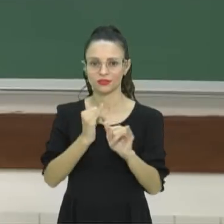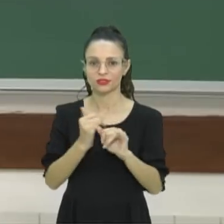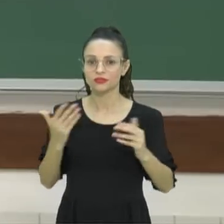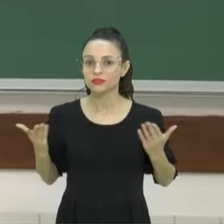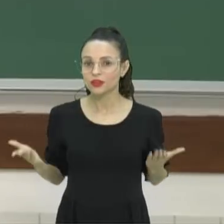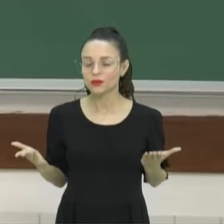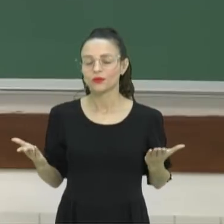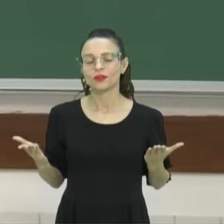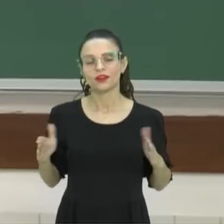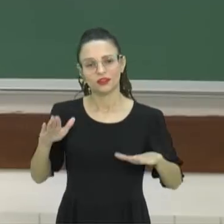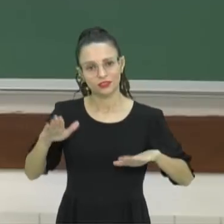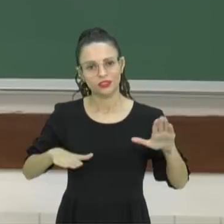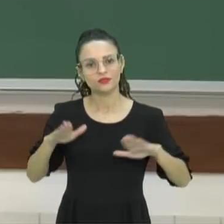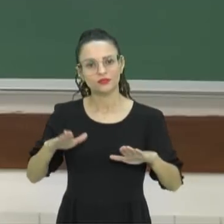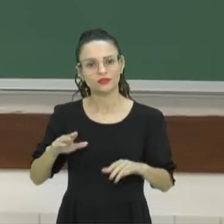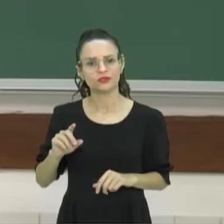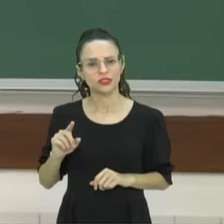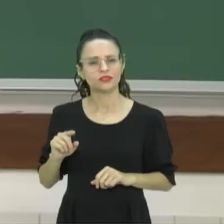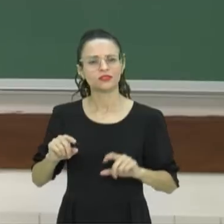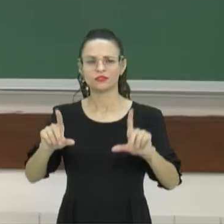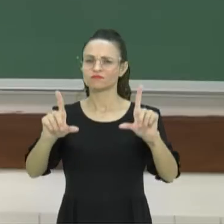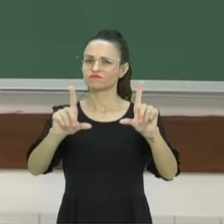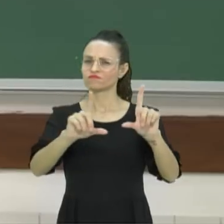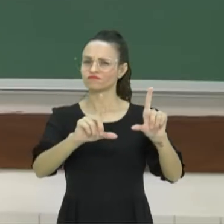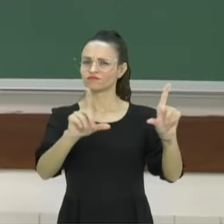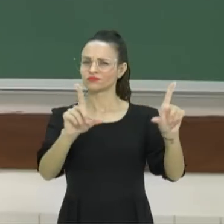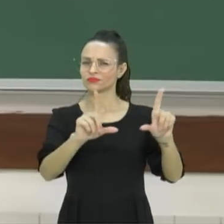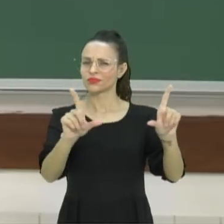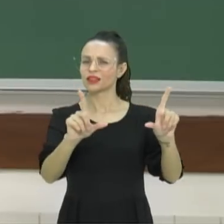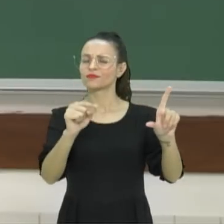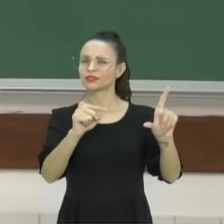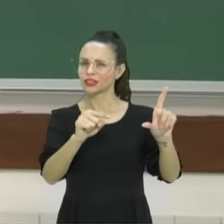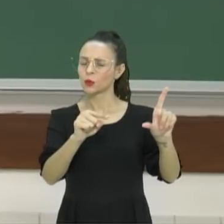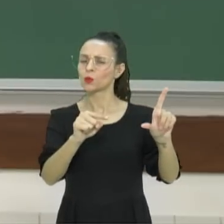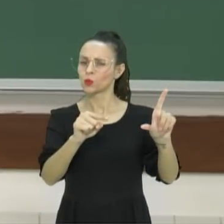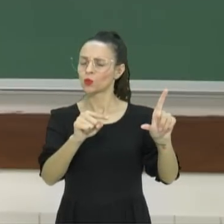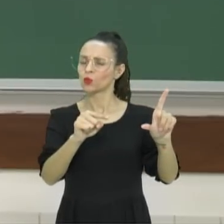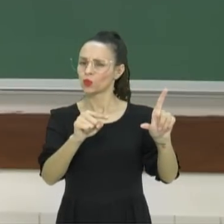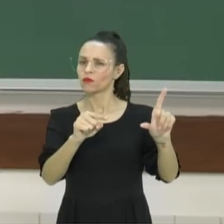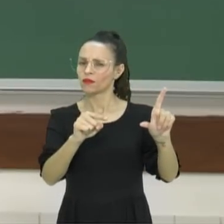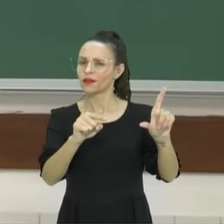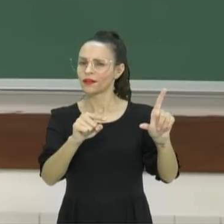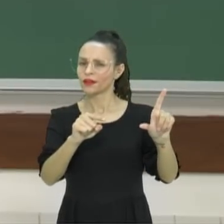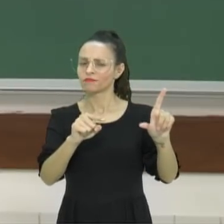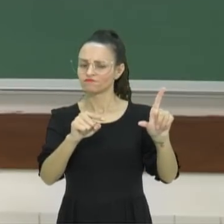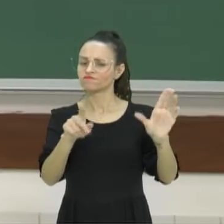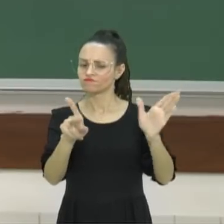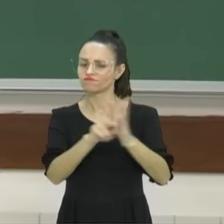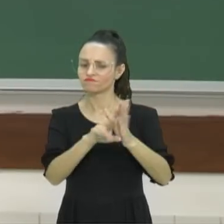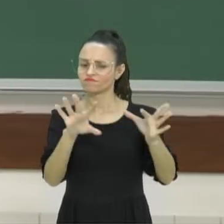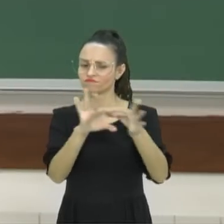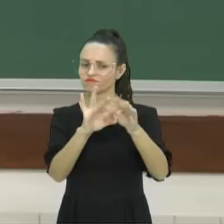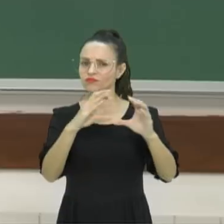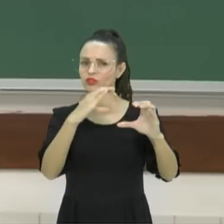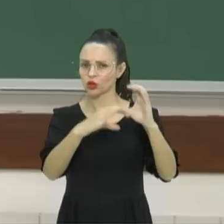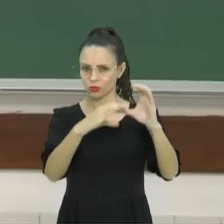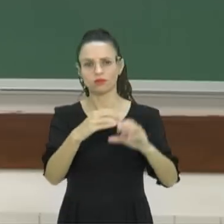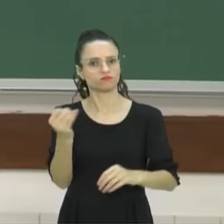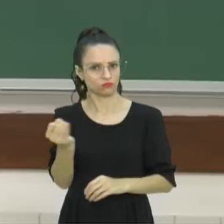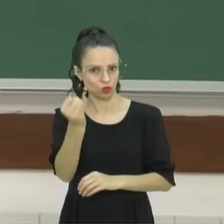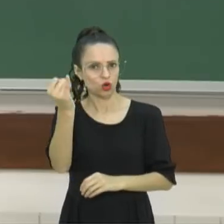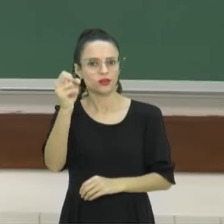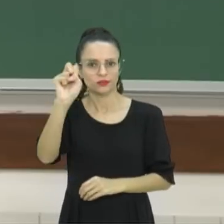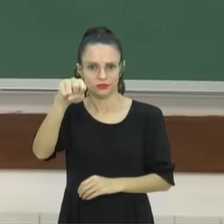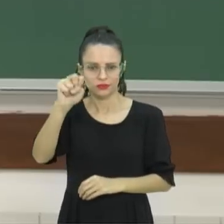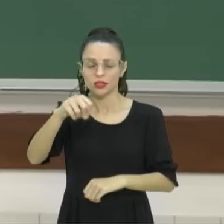vezes até a própria televisão acaba sendo ainda uma forma de comunicação bem importante,